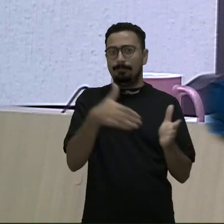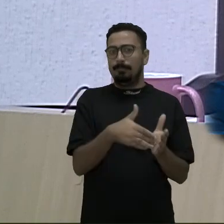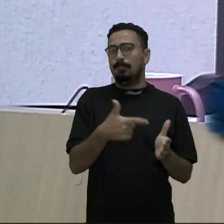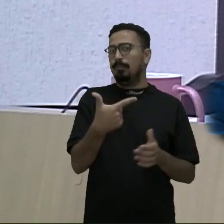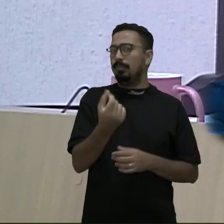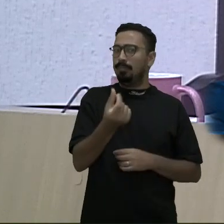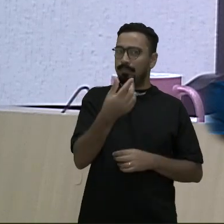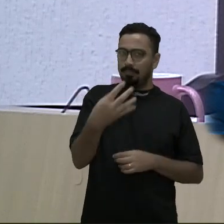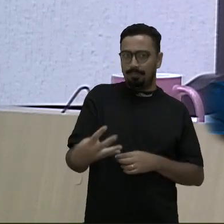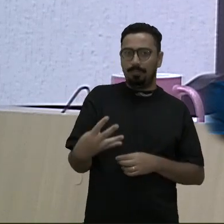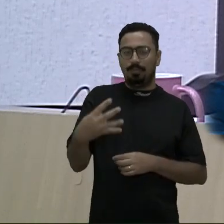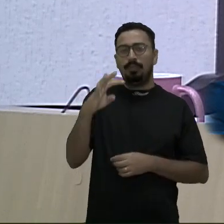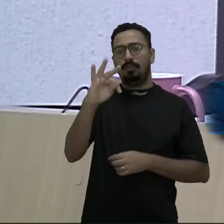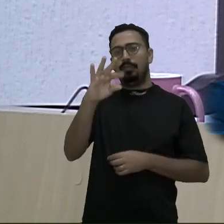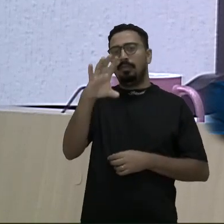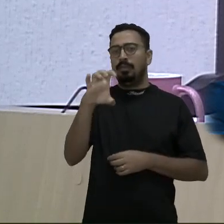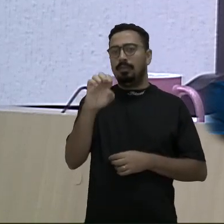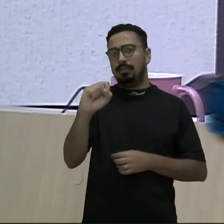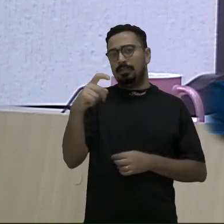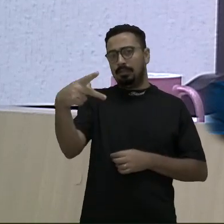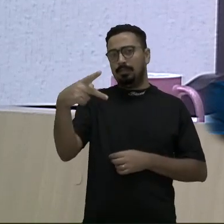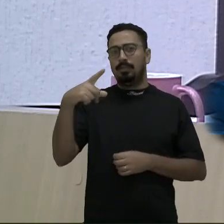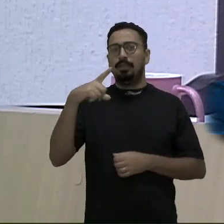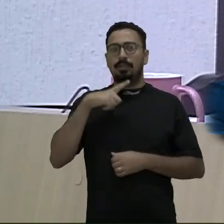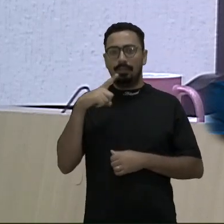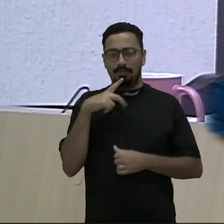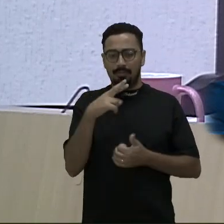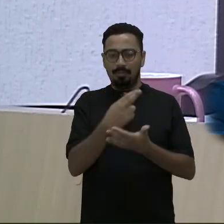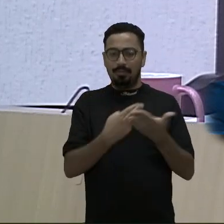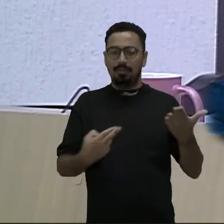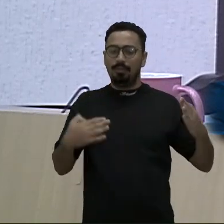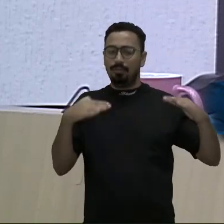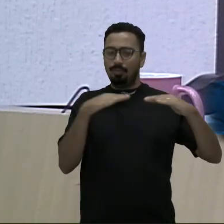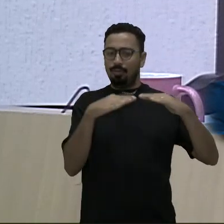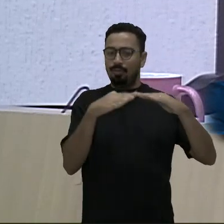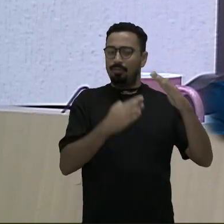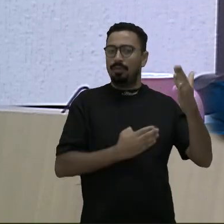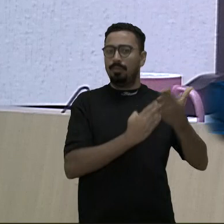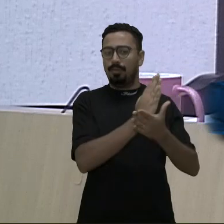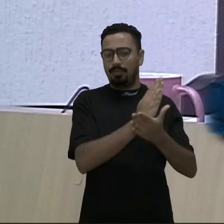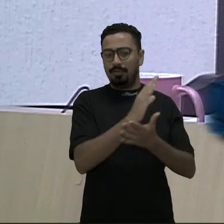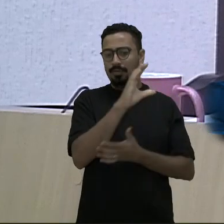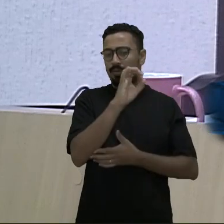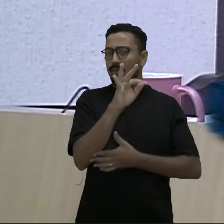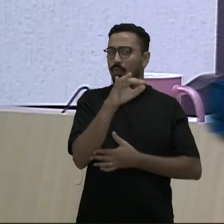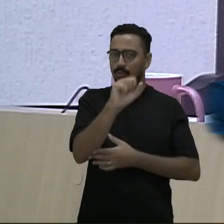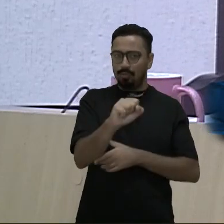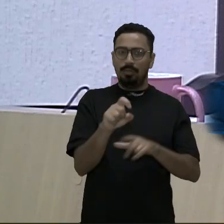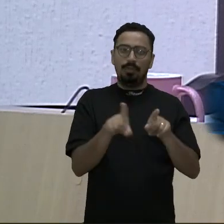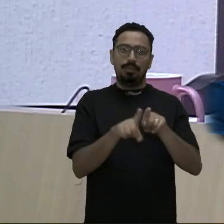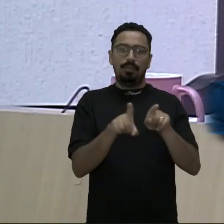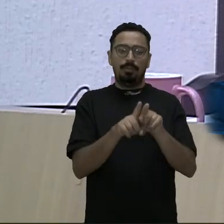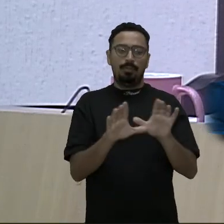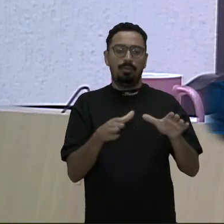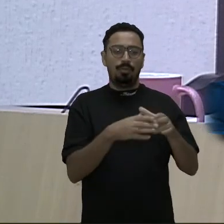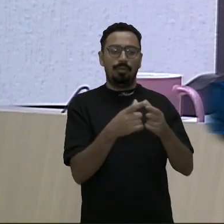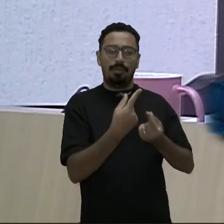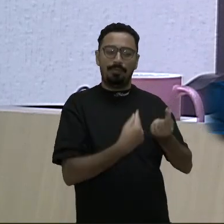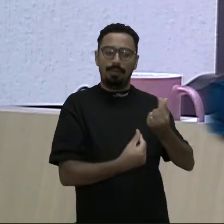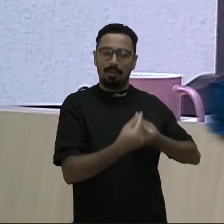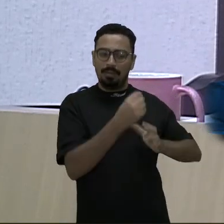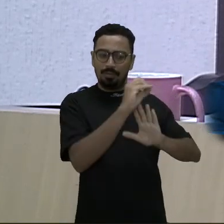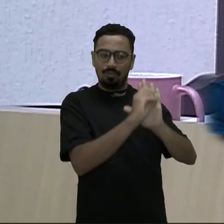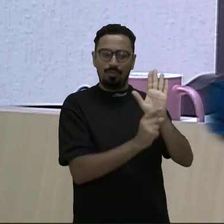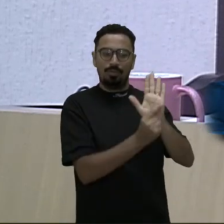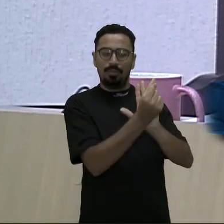Contas do Estado de São Paulo emitiu o parecer prévio favorável à aprovação das contas e a Comissão de Finanças e Orçamento